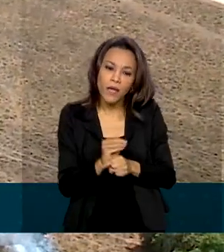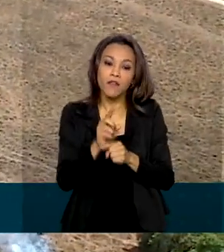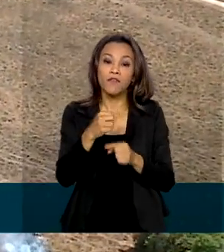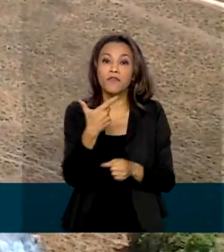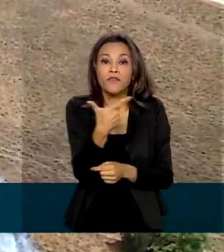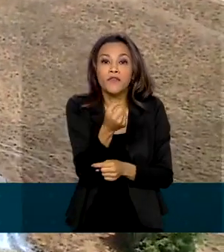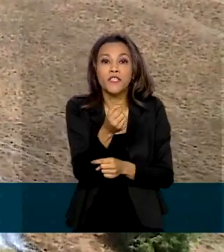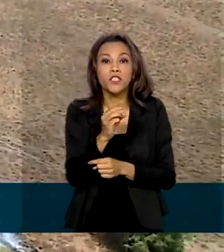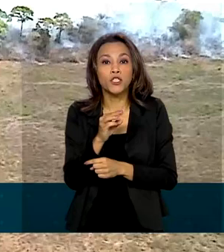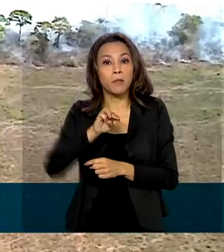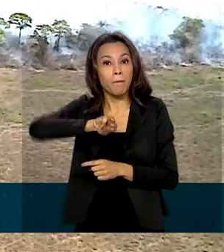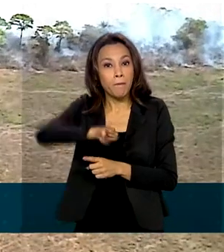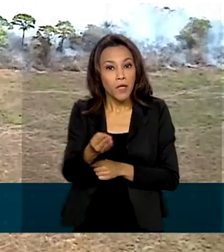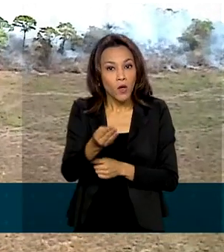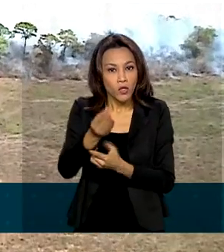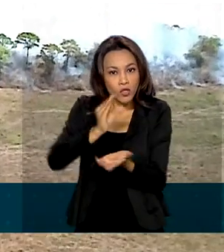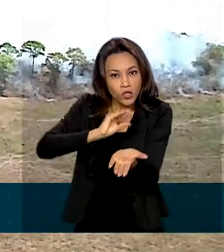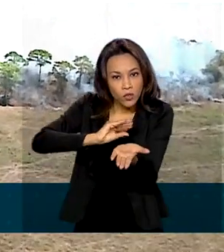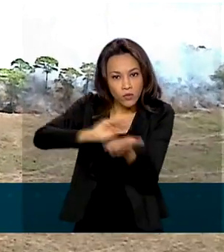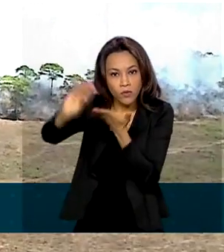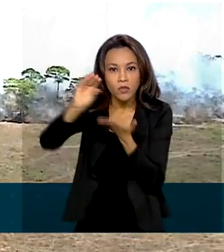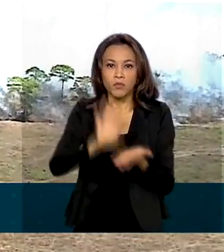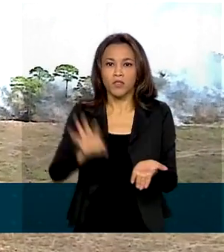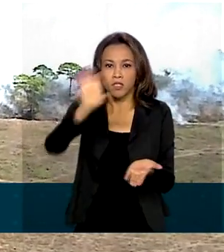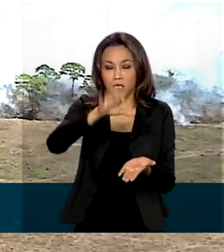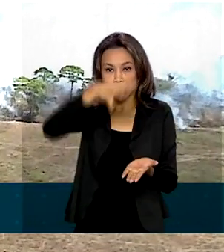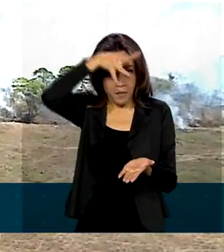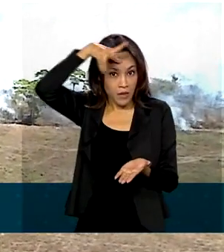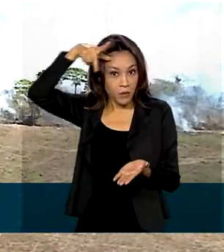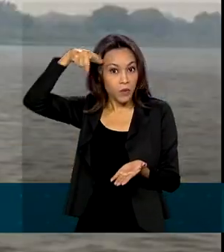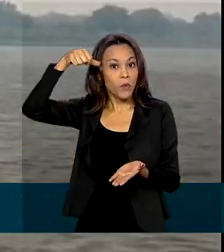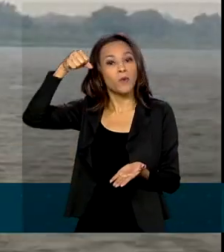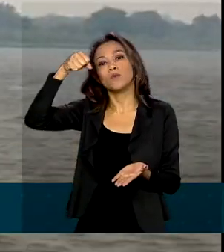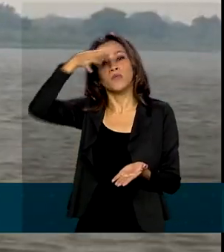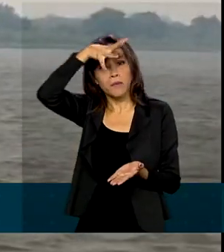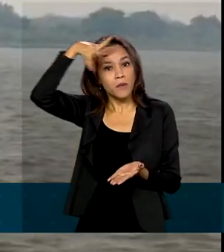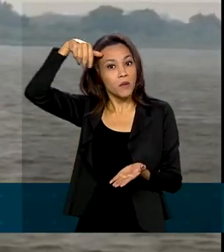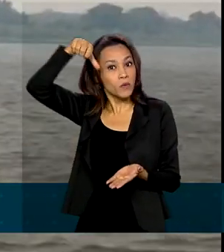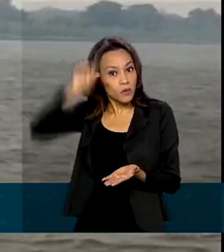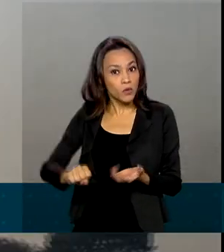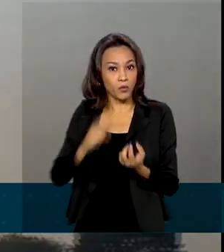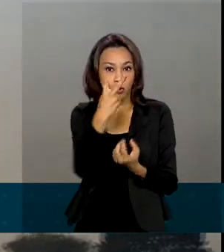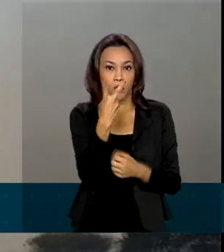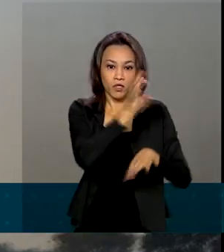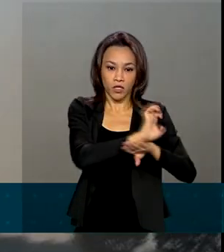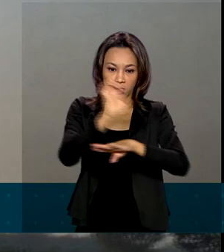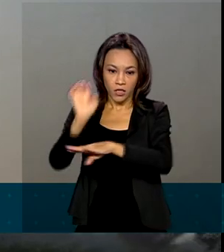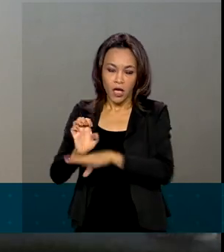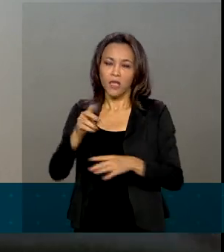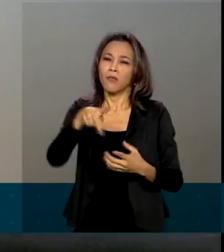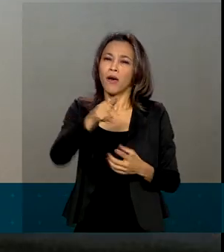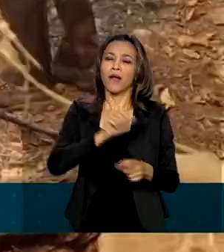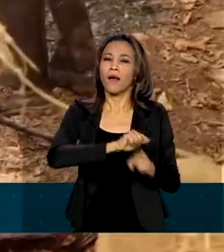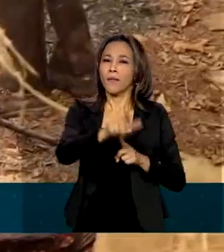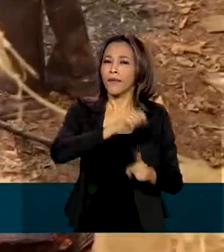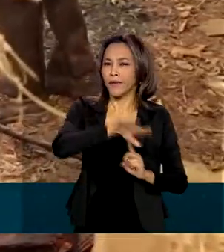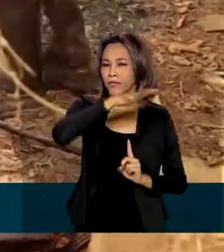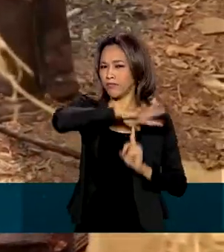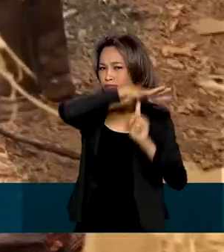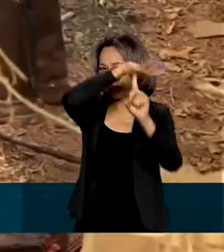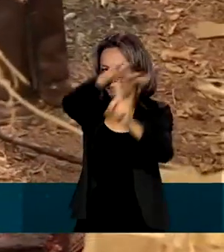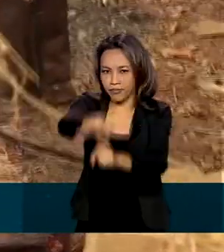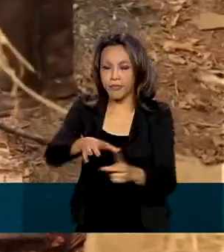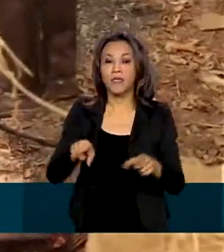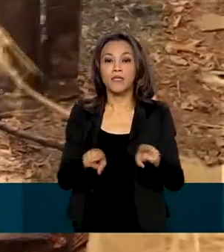milhões da Defesa Civil aos estados do Mato Grosso e Mato Grosso do Sul, para a locação de aeronaves e veículos e